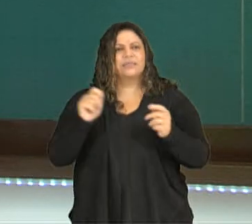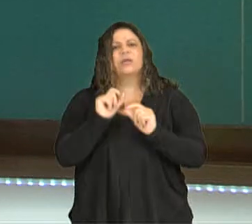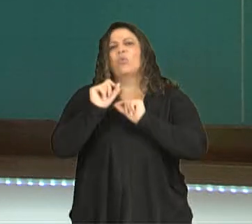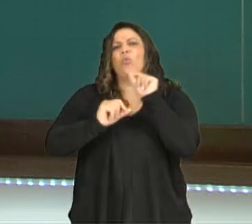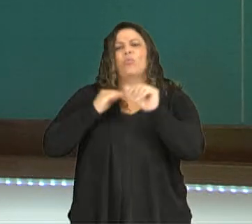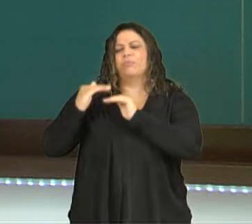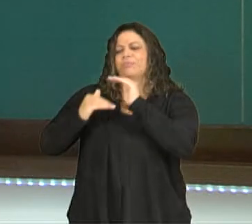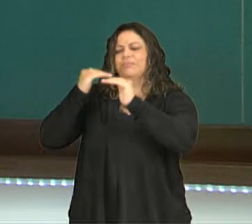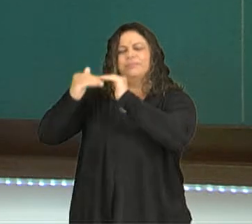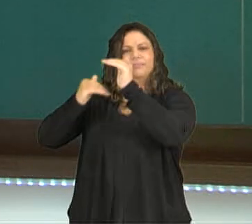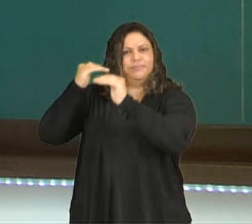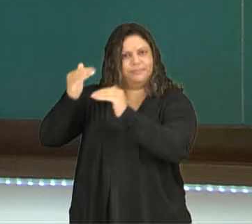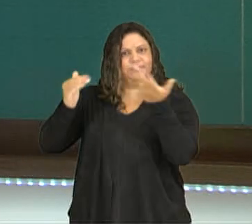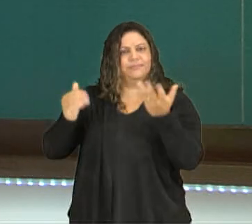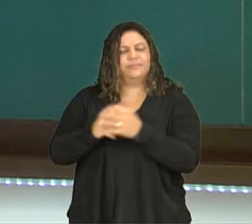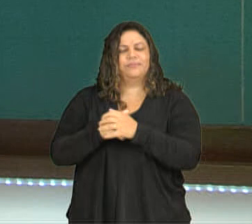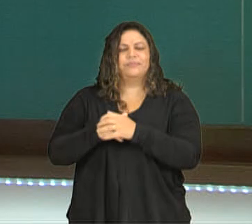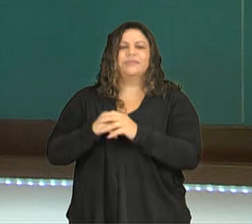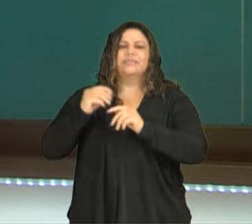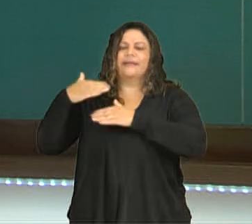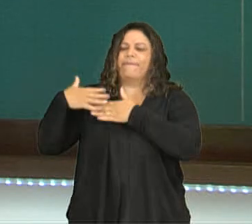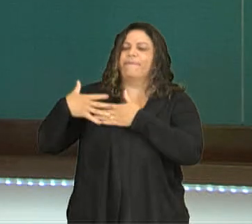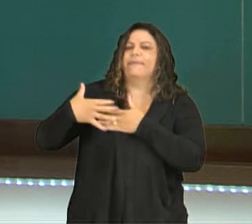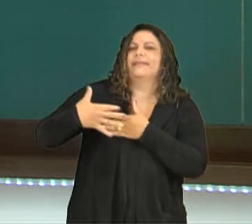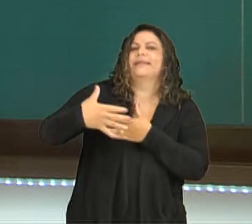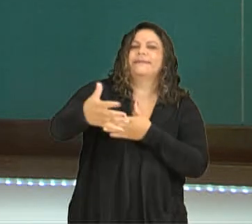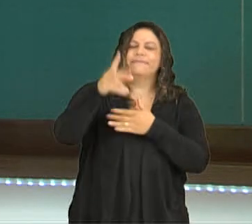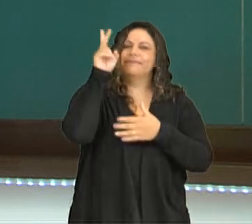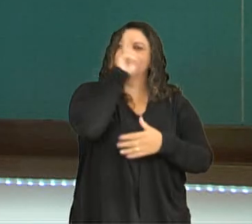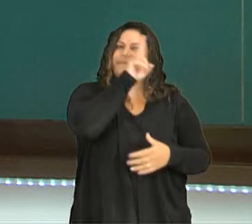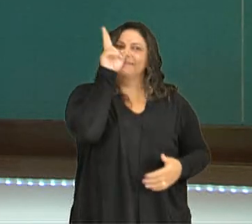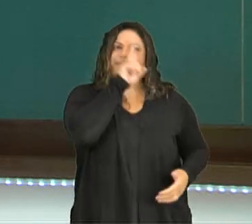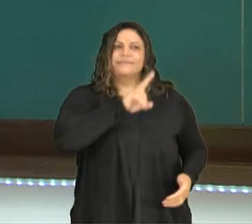seu desenvolver e sua trajetória histórica.